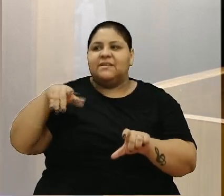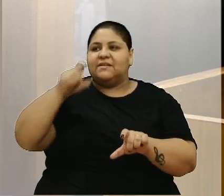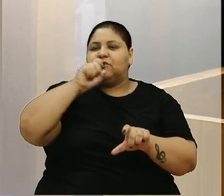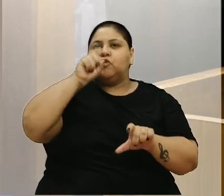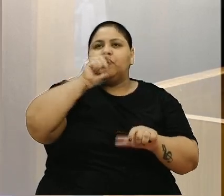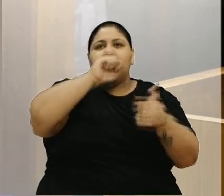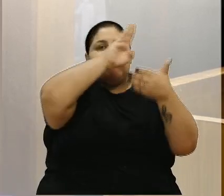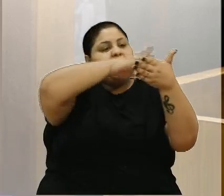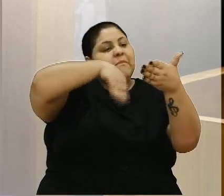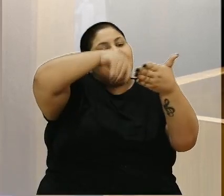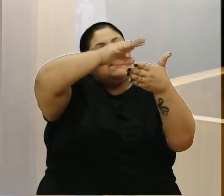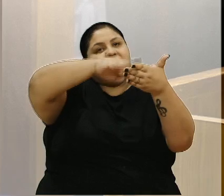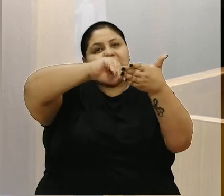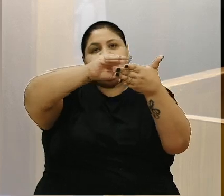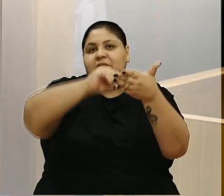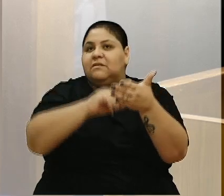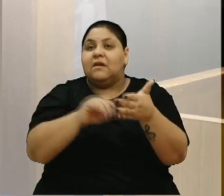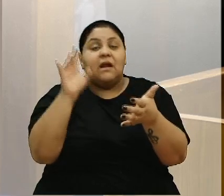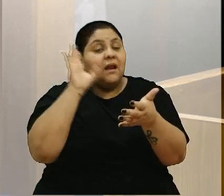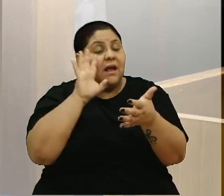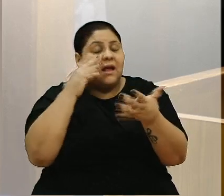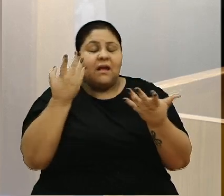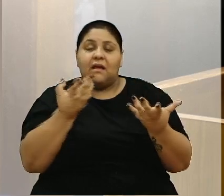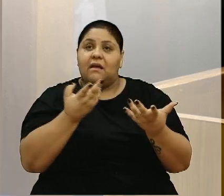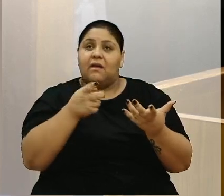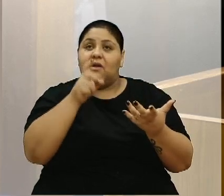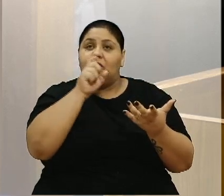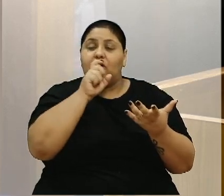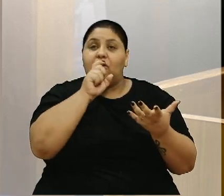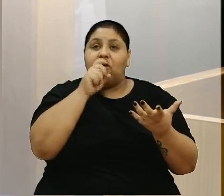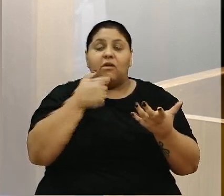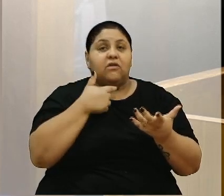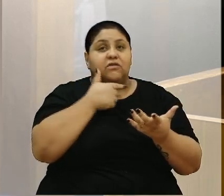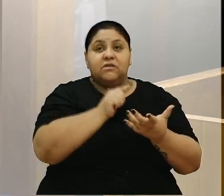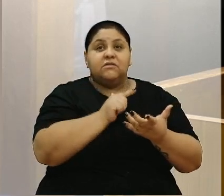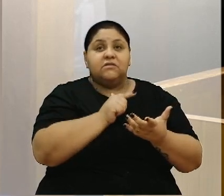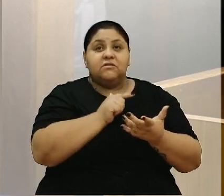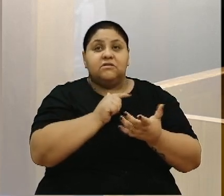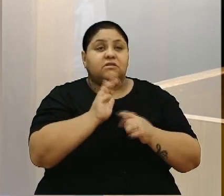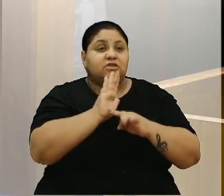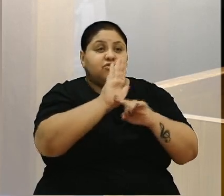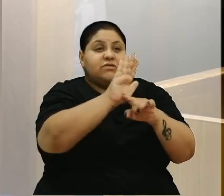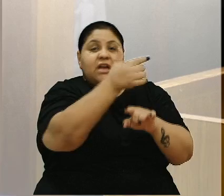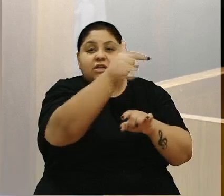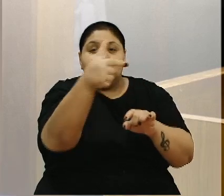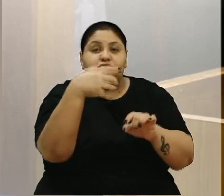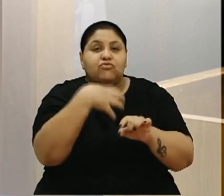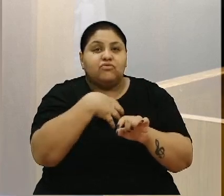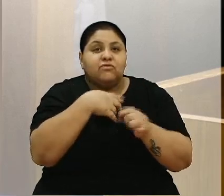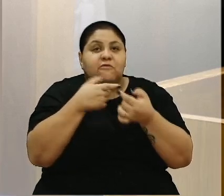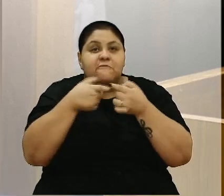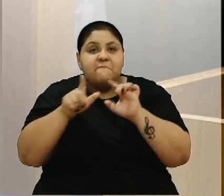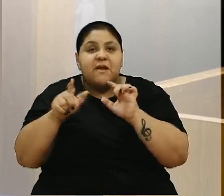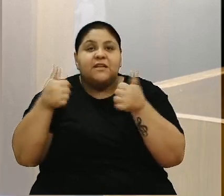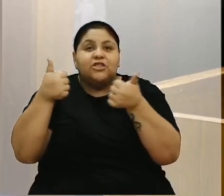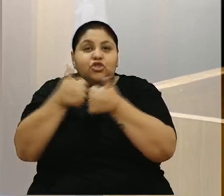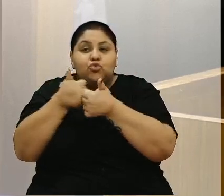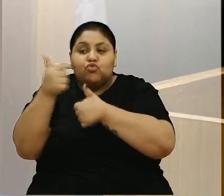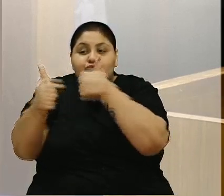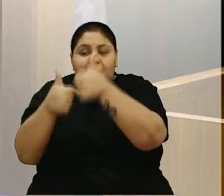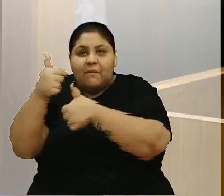a escola. E era super legal. O pai, às vezes, que não conseguia ajudar de outra forma, mas que estava lá com o seu